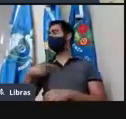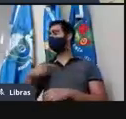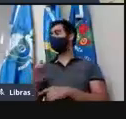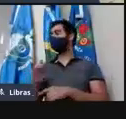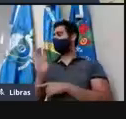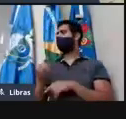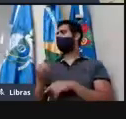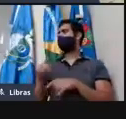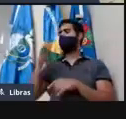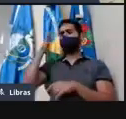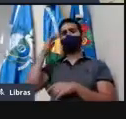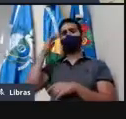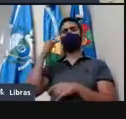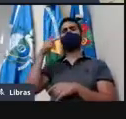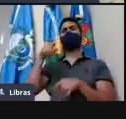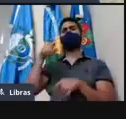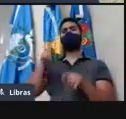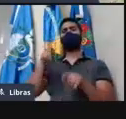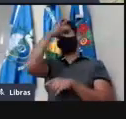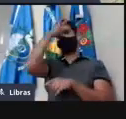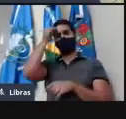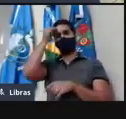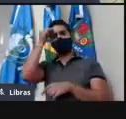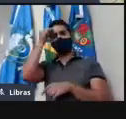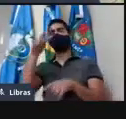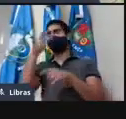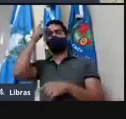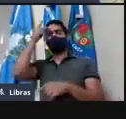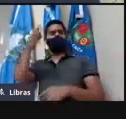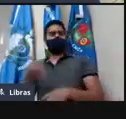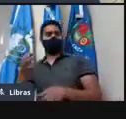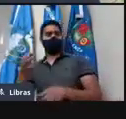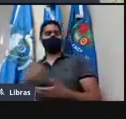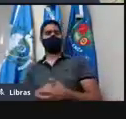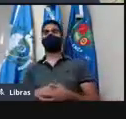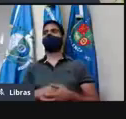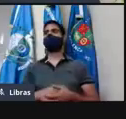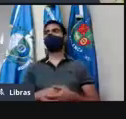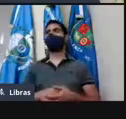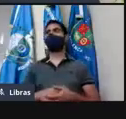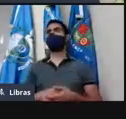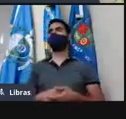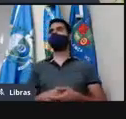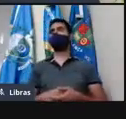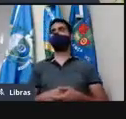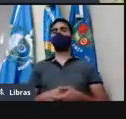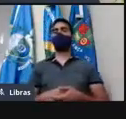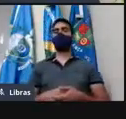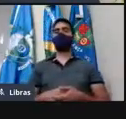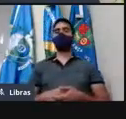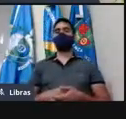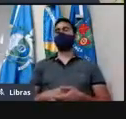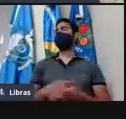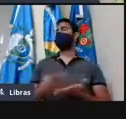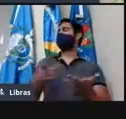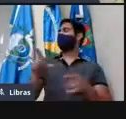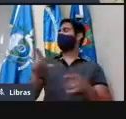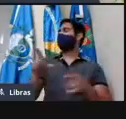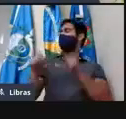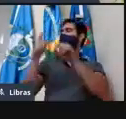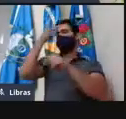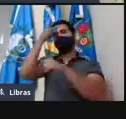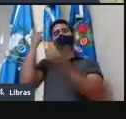que o prefeito Fernandinho é uma pessoa correta, é um cara honesto, peca por não saber escolher em meia dúzia de cargos de